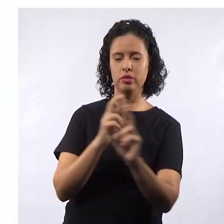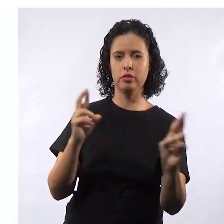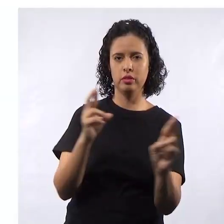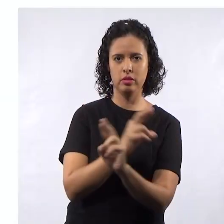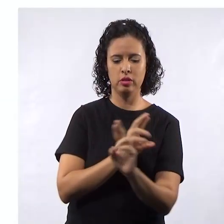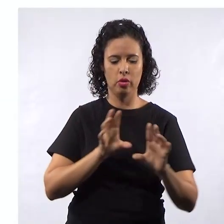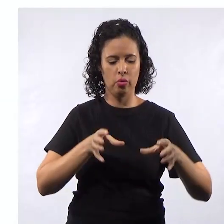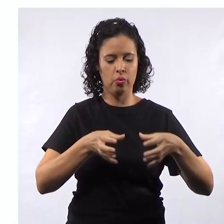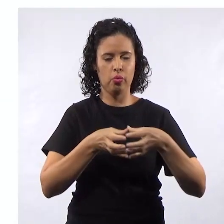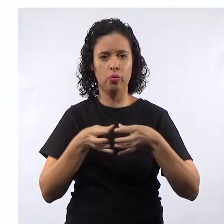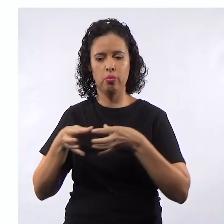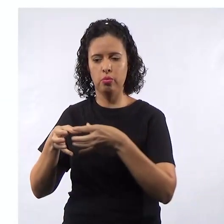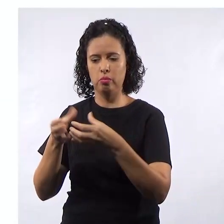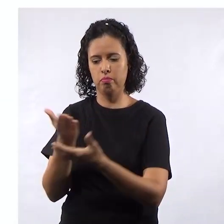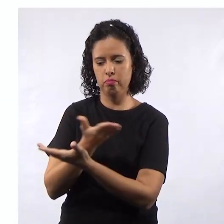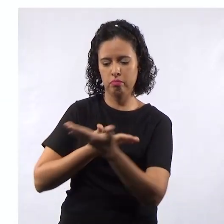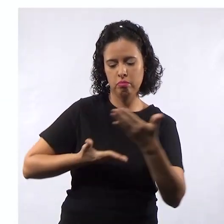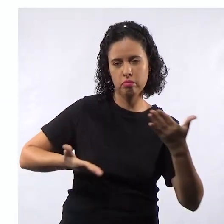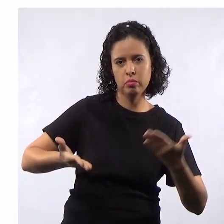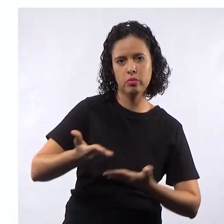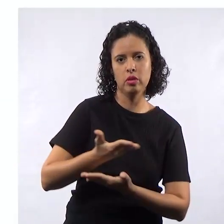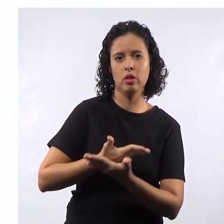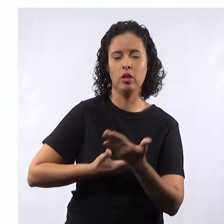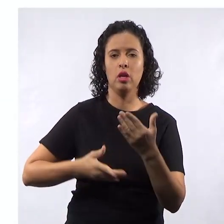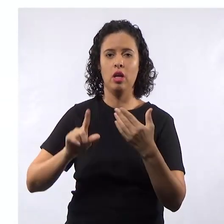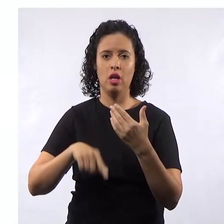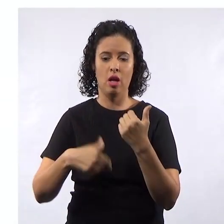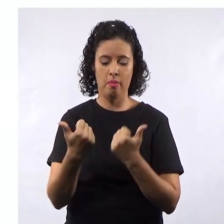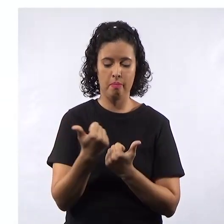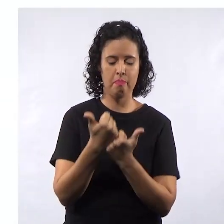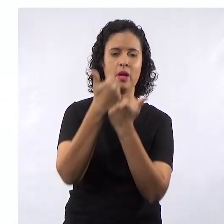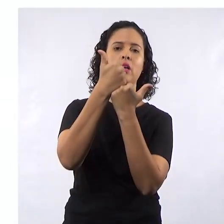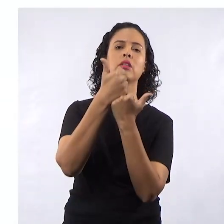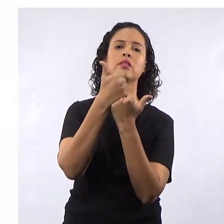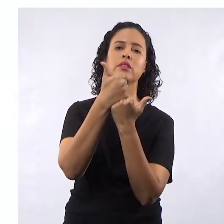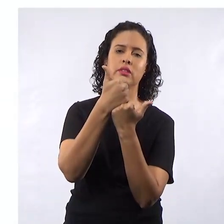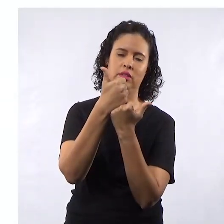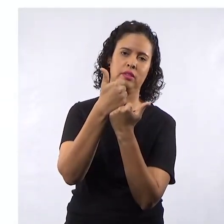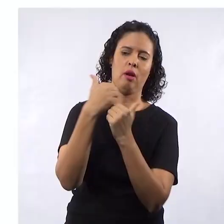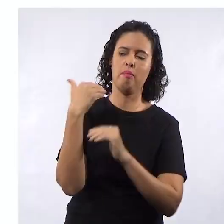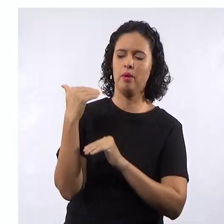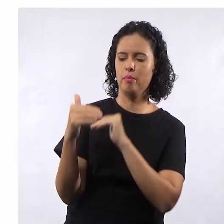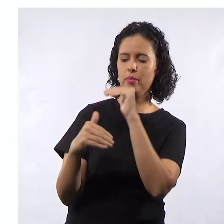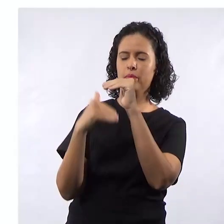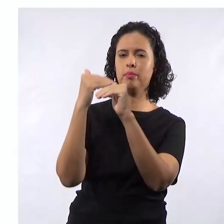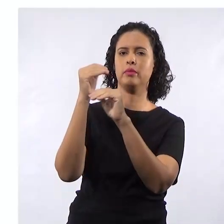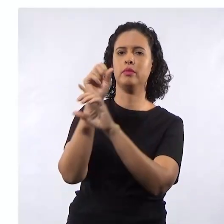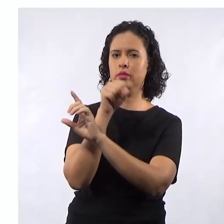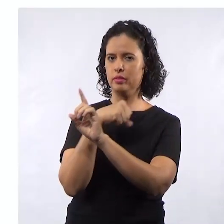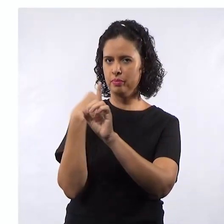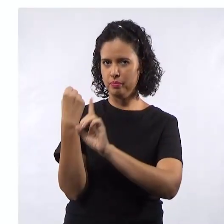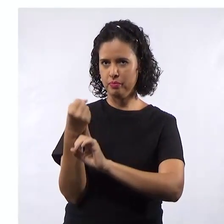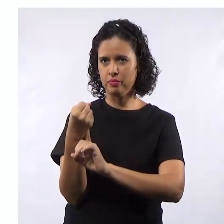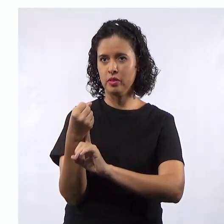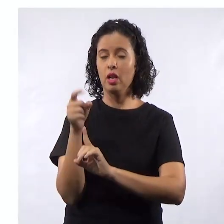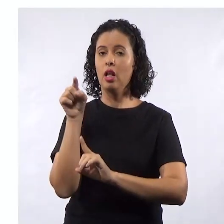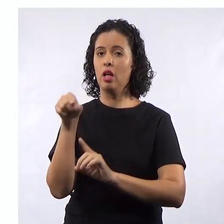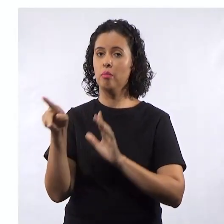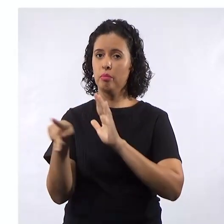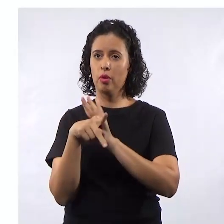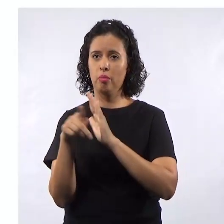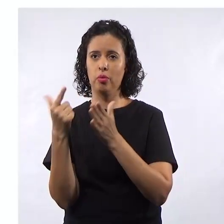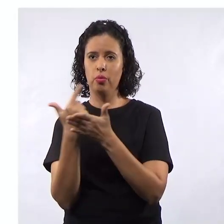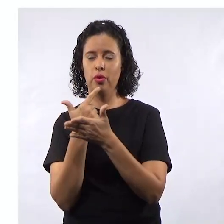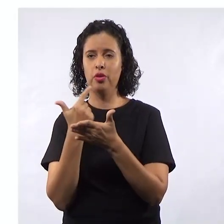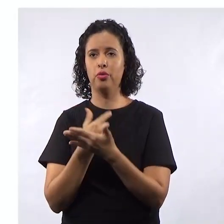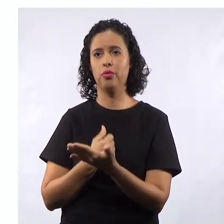grupos sociais, que é uma das bases do progresso da sociedade. Então, esse aqui é um trecho lá do livro do Paulo Nader também, que foi indicado